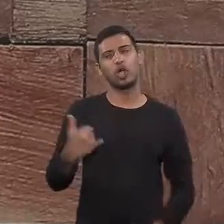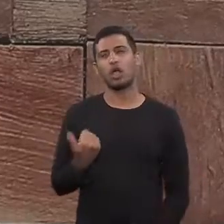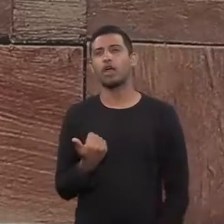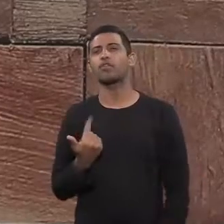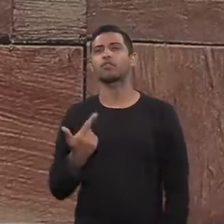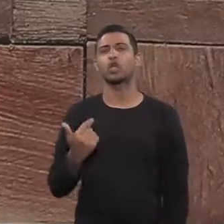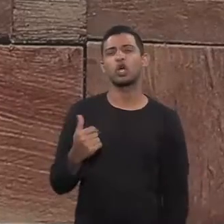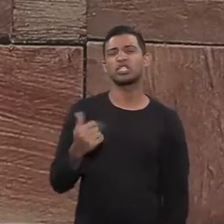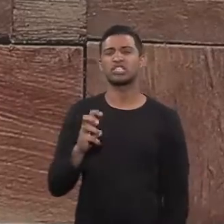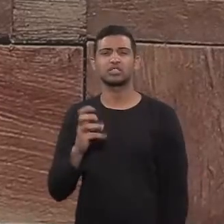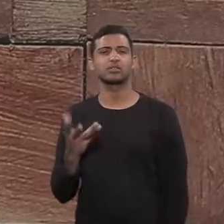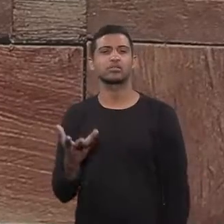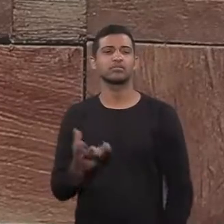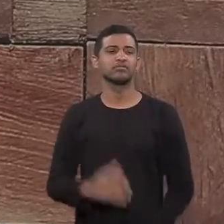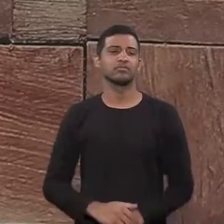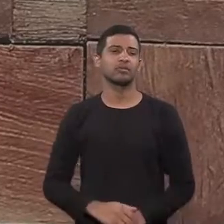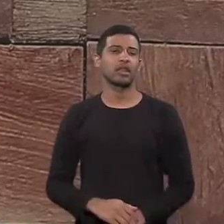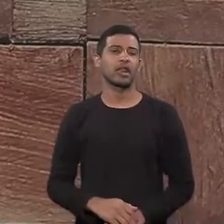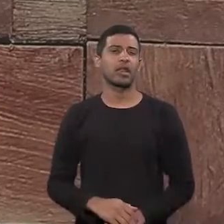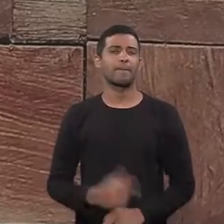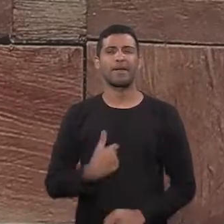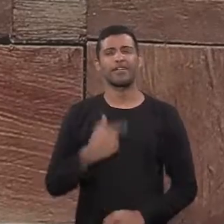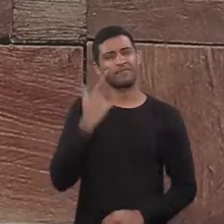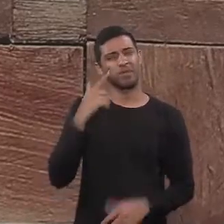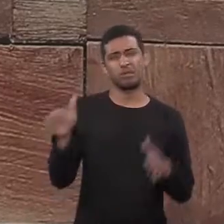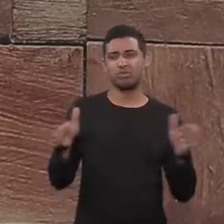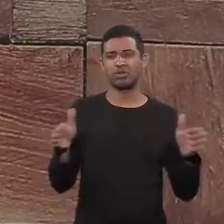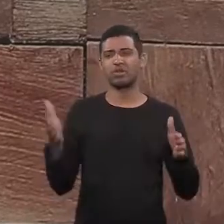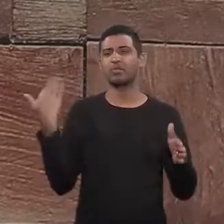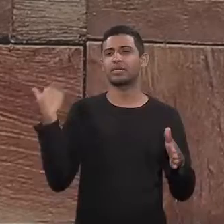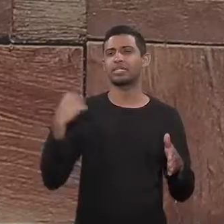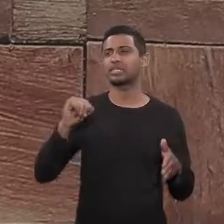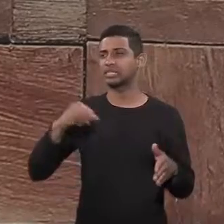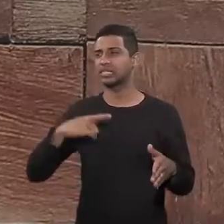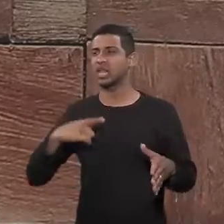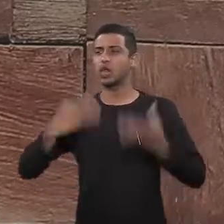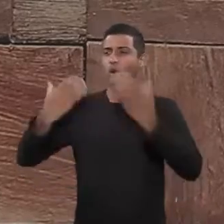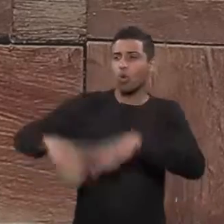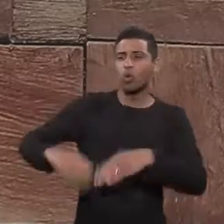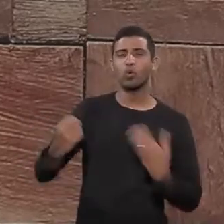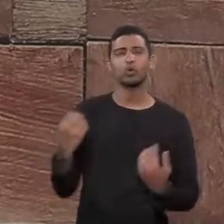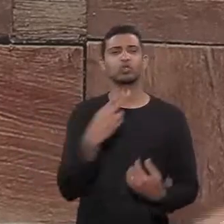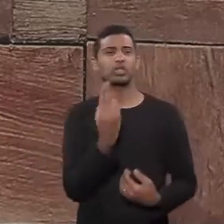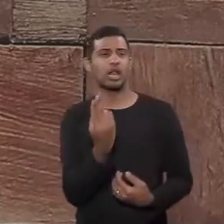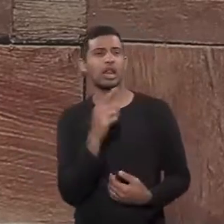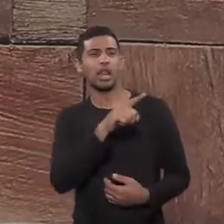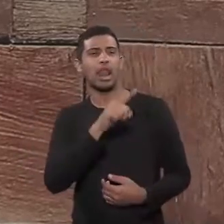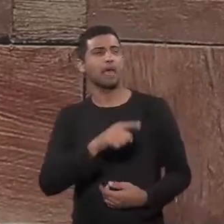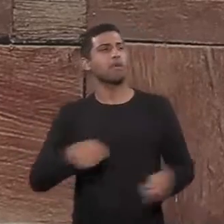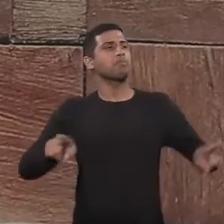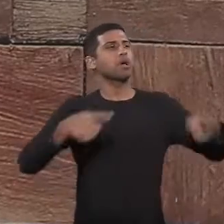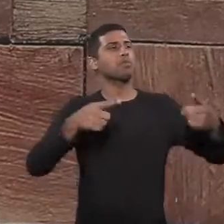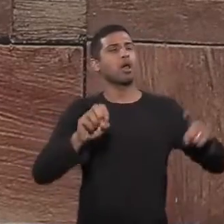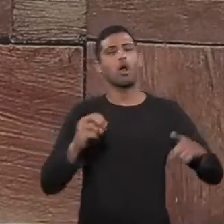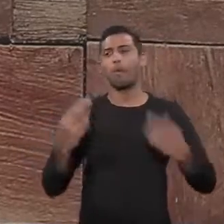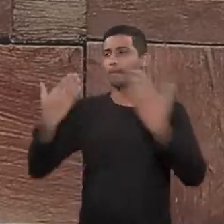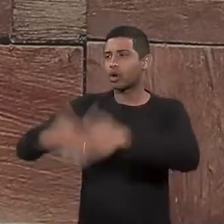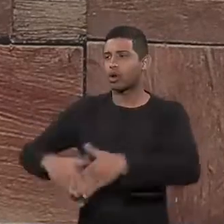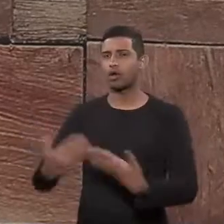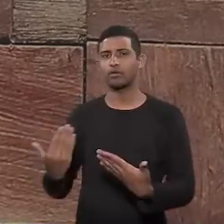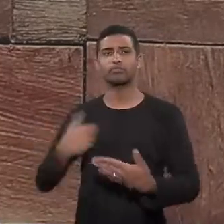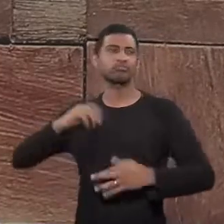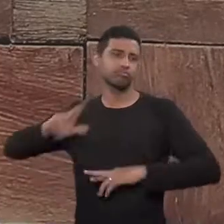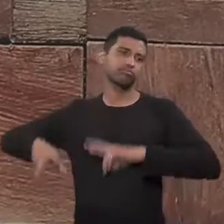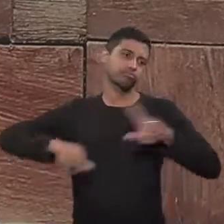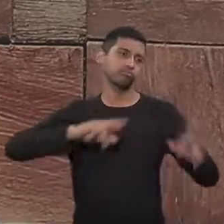ainda, né? Final da adolescência. Mas isso depende muito da época. Se você tem um concurso, se você tem um concerto, se você tem uma prova...